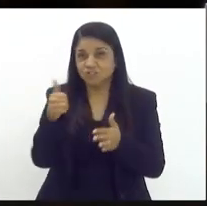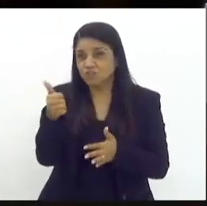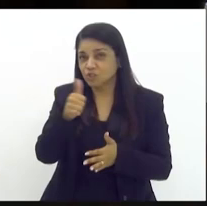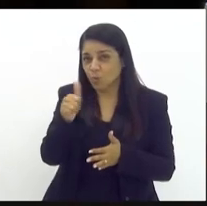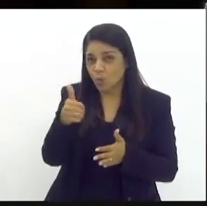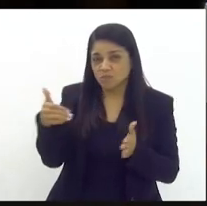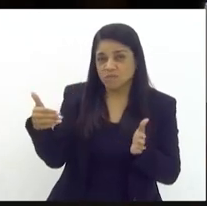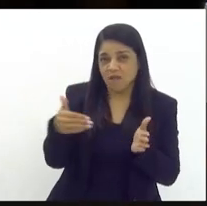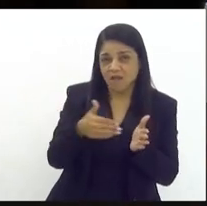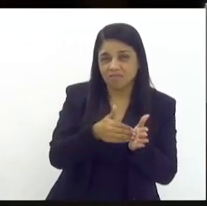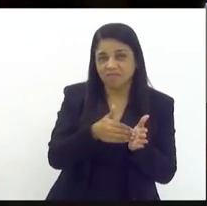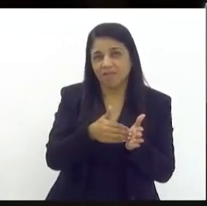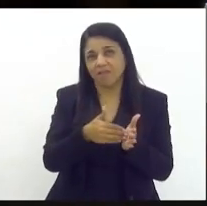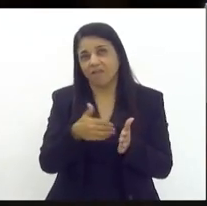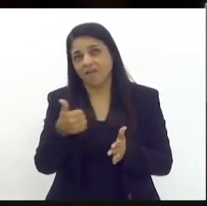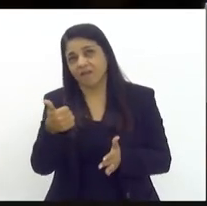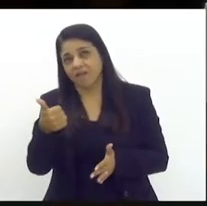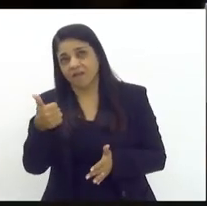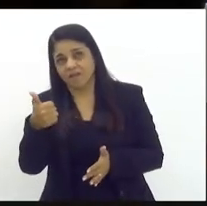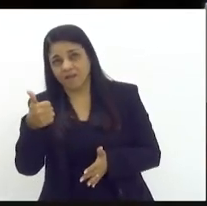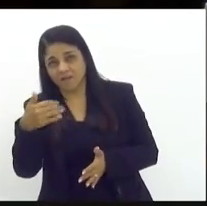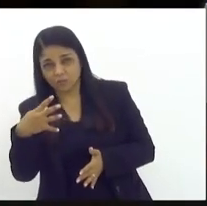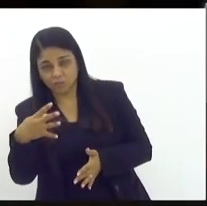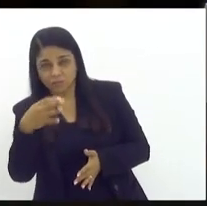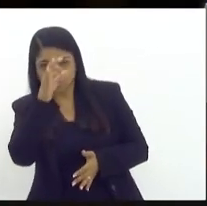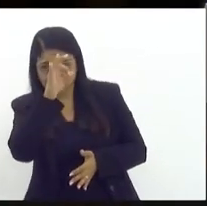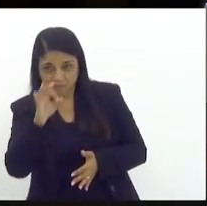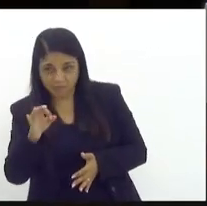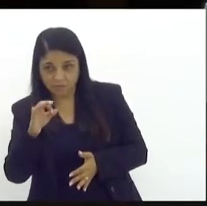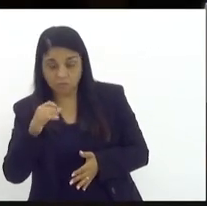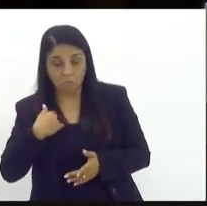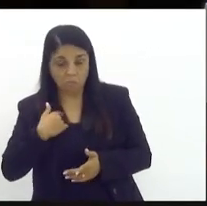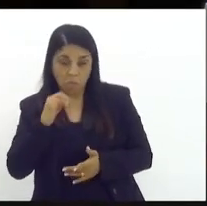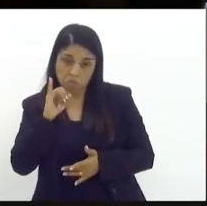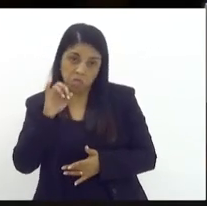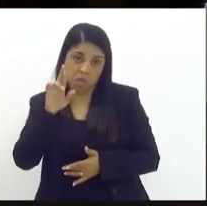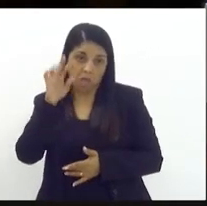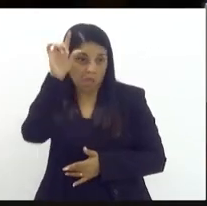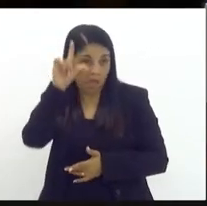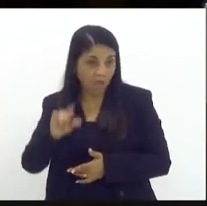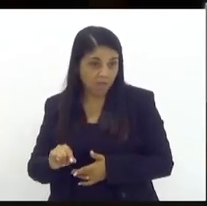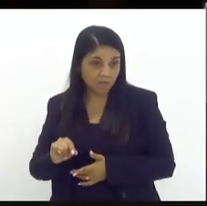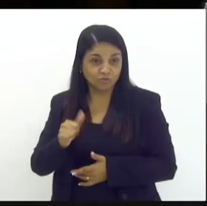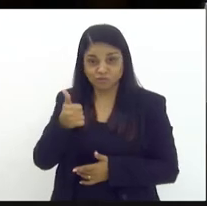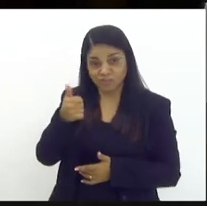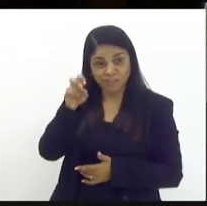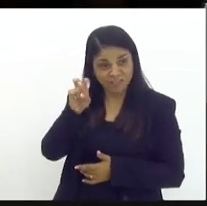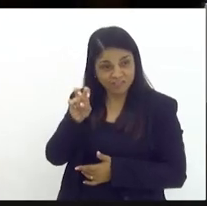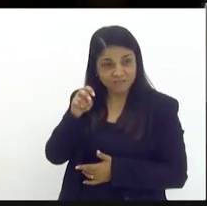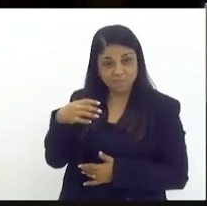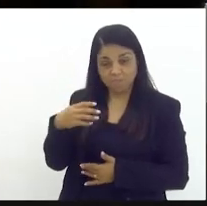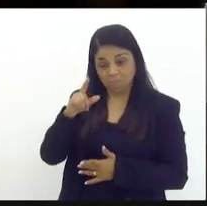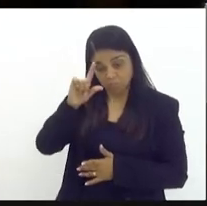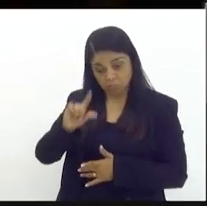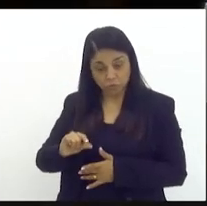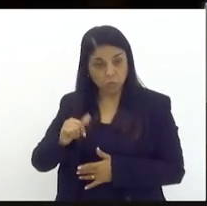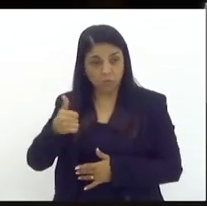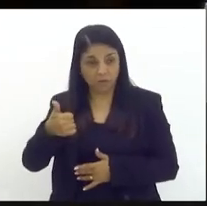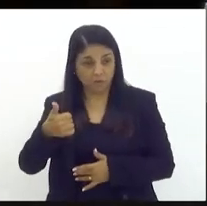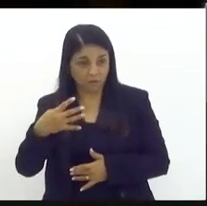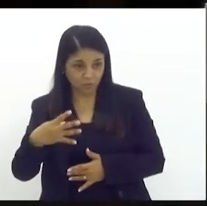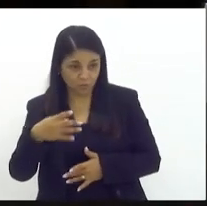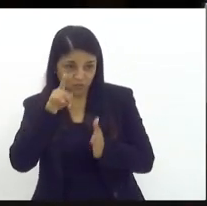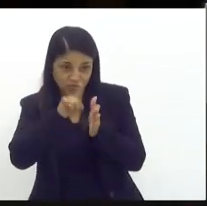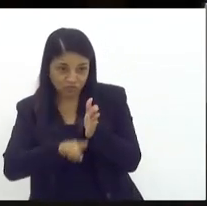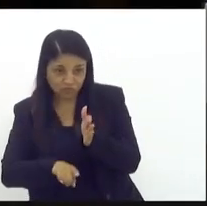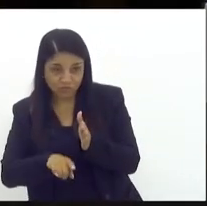14 e meio que eu pago o meu Imposto de Renda caiu de 15 para 14 porque é uma parte que eu desconto então por favor não